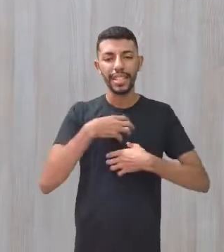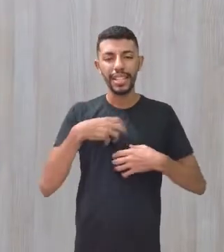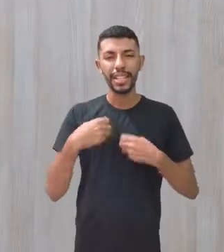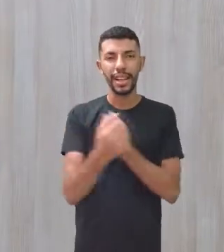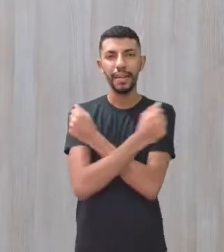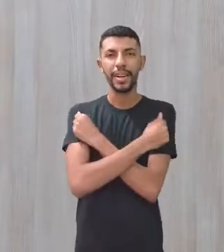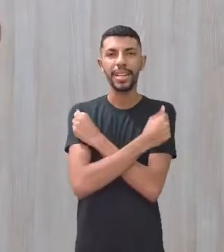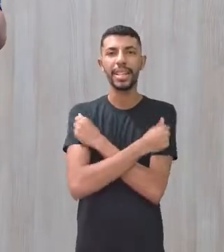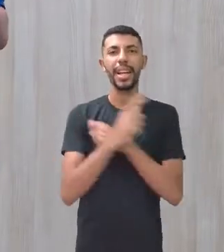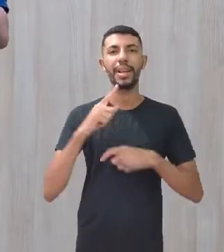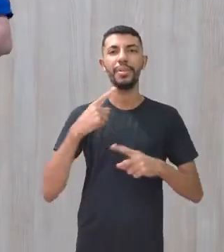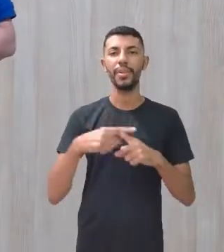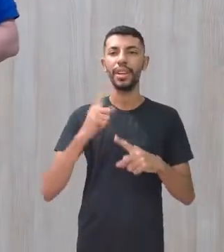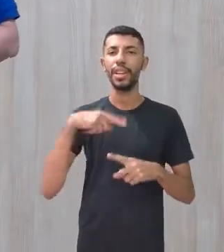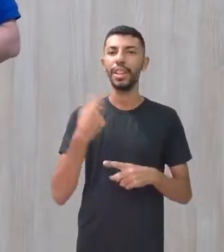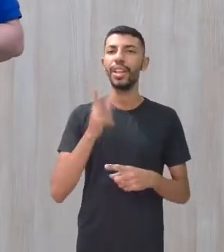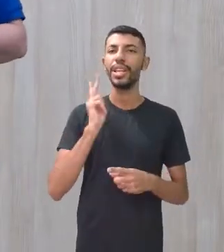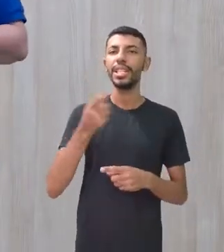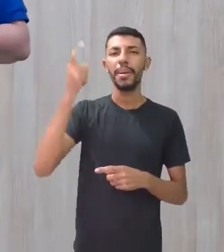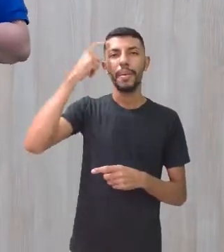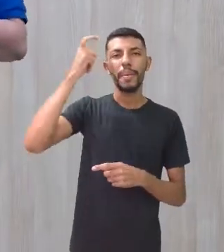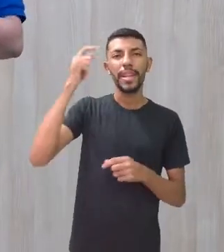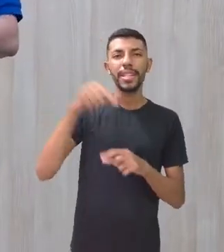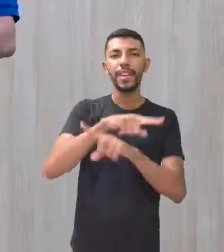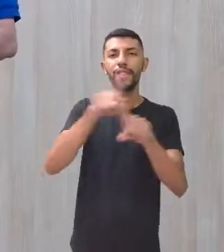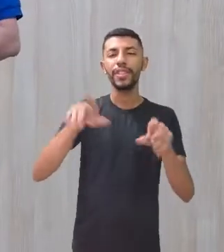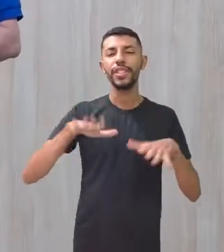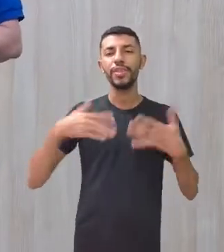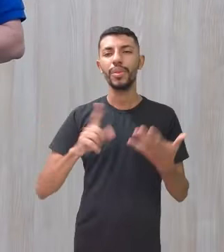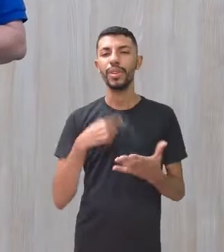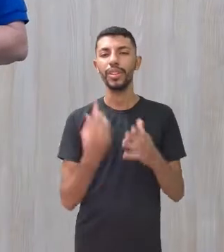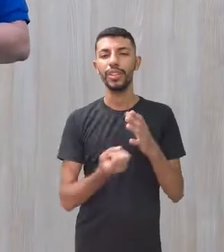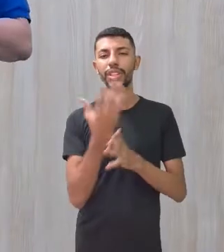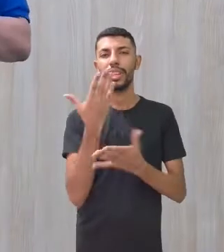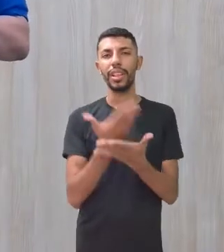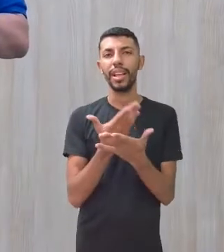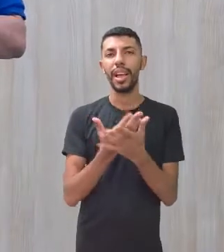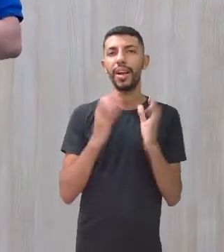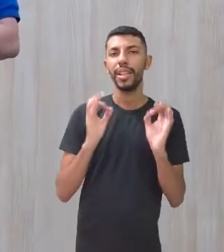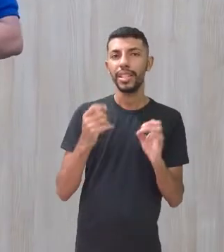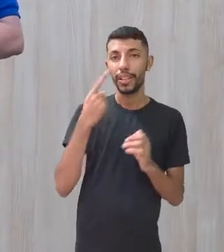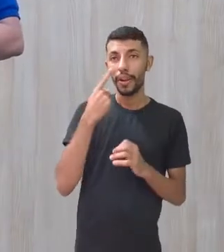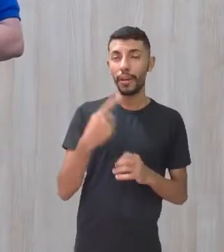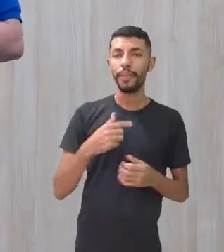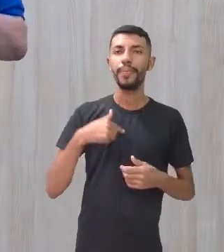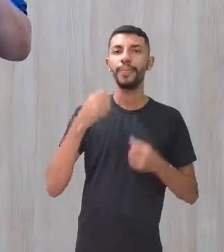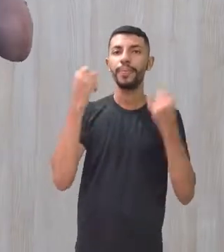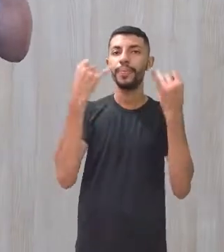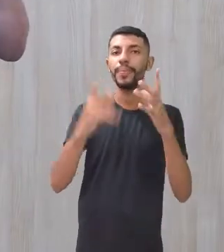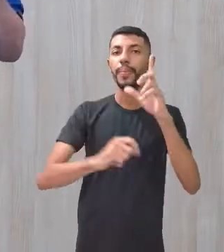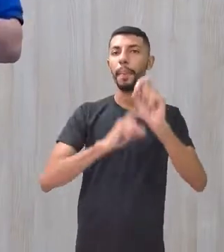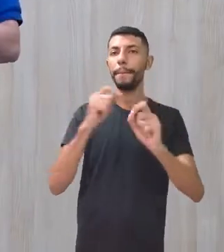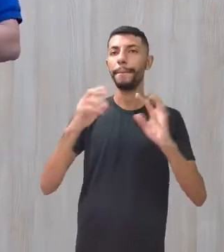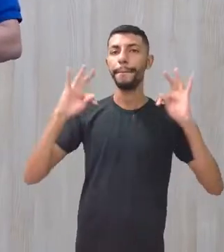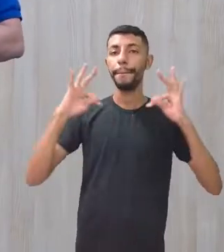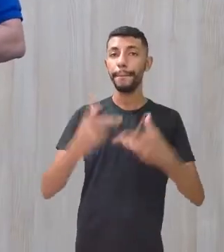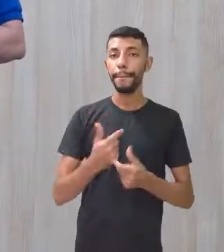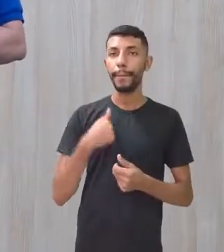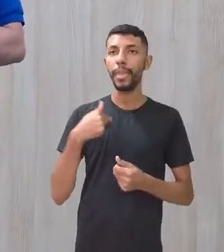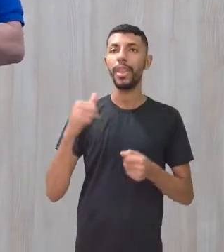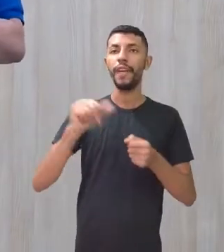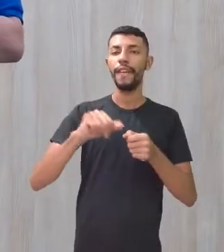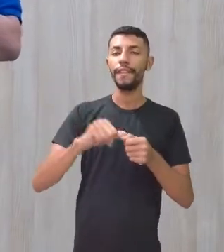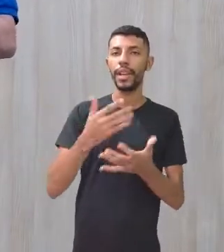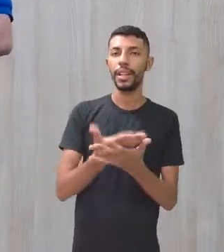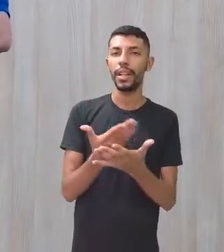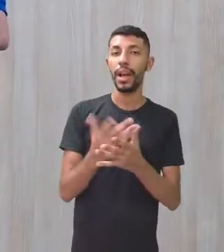porque a gente está sempre pensando em vocês quando a gente está produzindo as nossas aulas. Veja, como eu falei, tudo que foi feito nesta aula